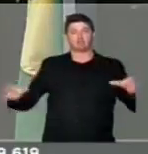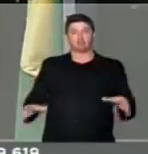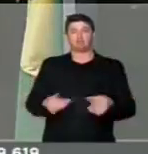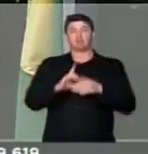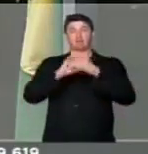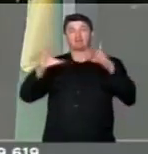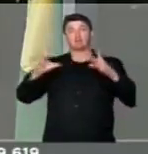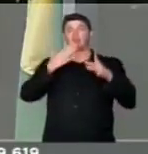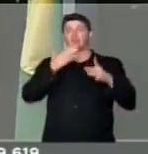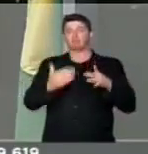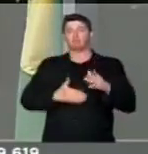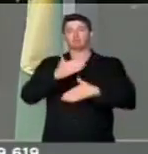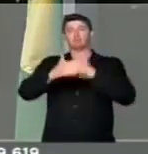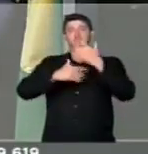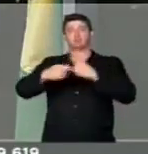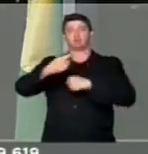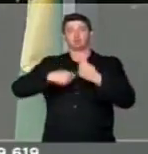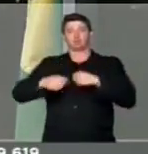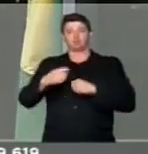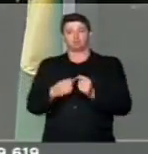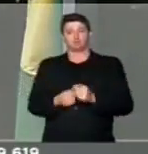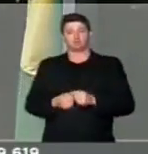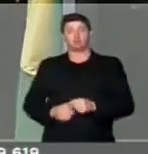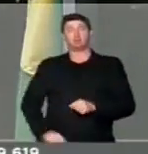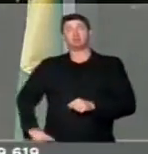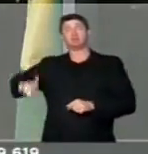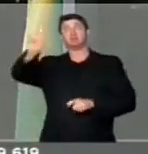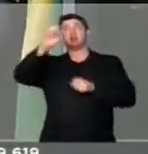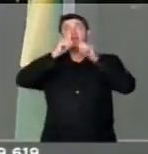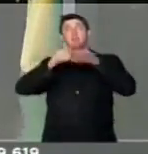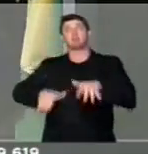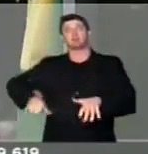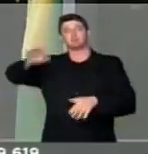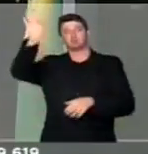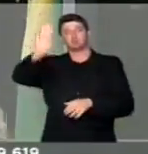democracia, pelo crescimento econômico. Que Deus abençoe o Brasil. Muito obrigado.